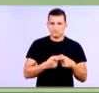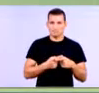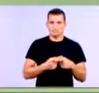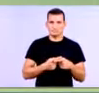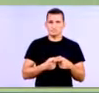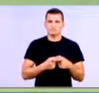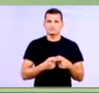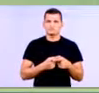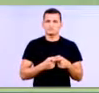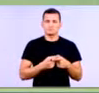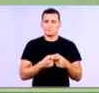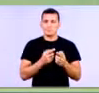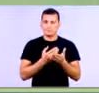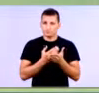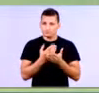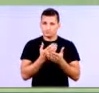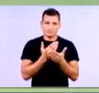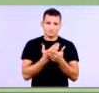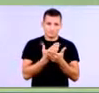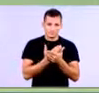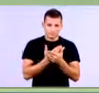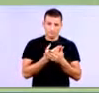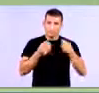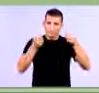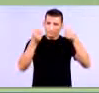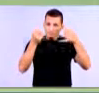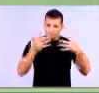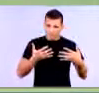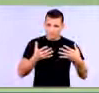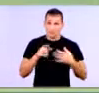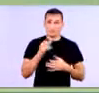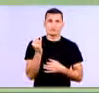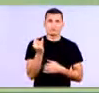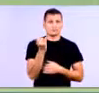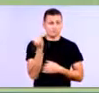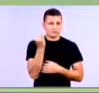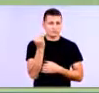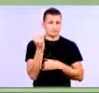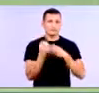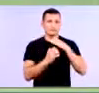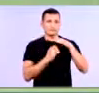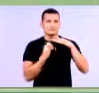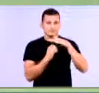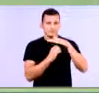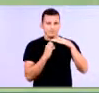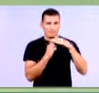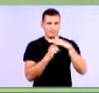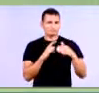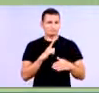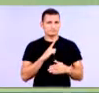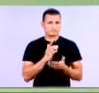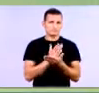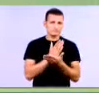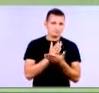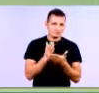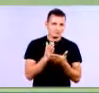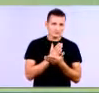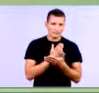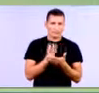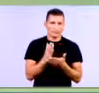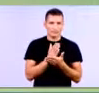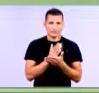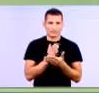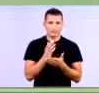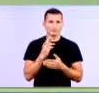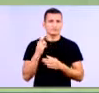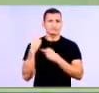No início da nossa aula, nós comentamos que é importante a empresa ter alguém à